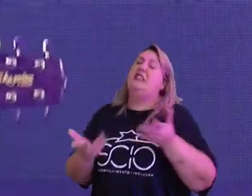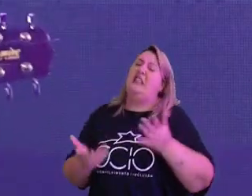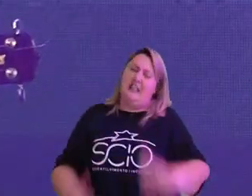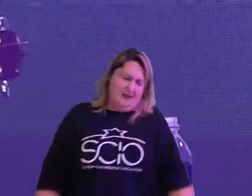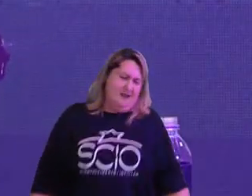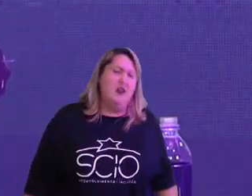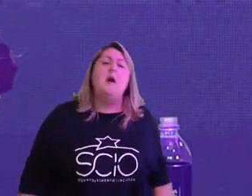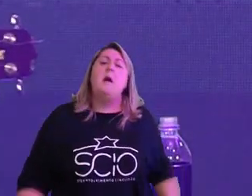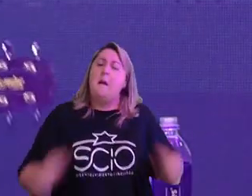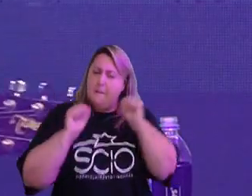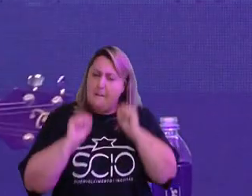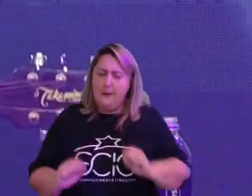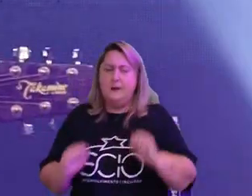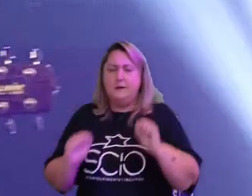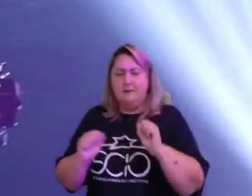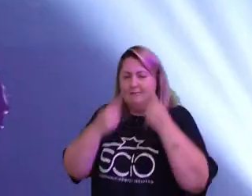você.